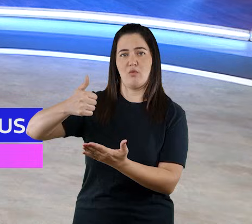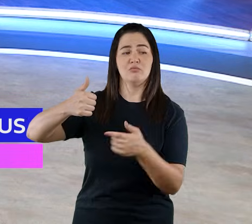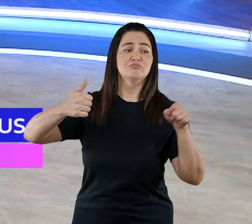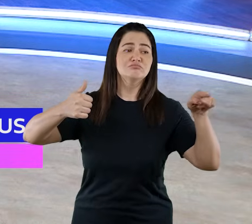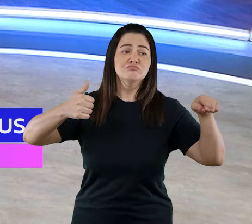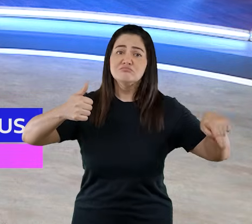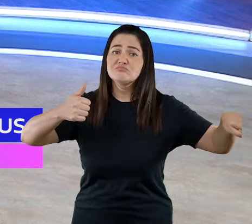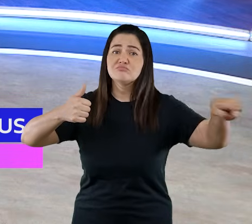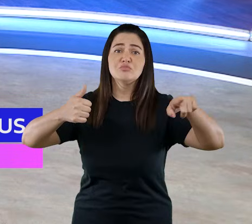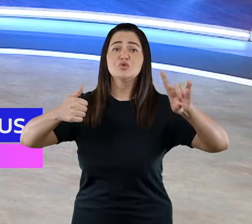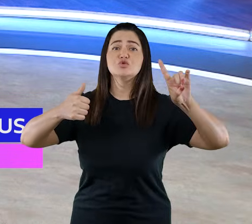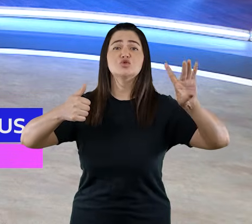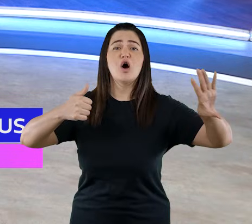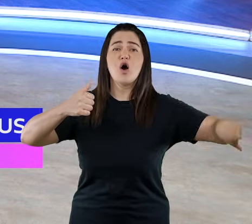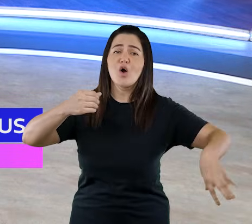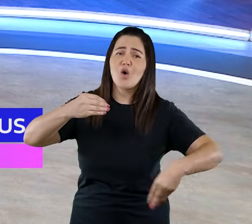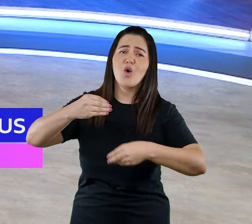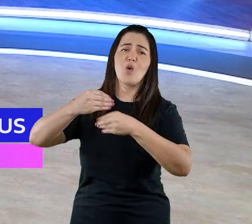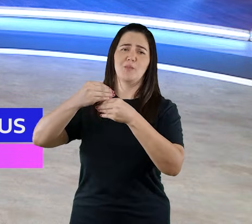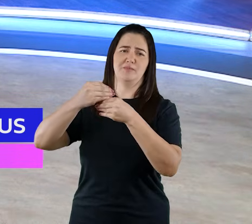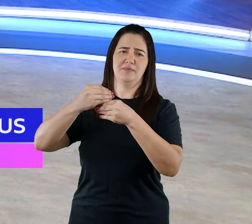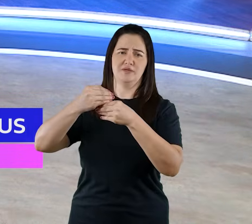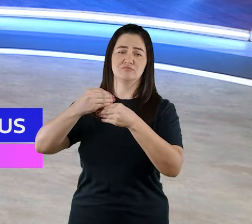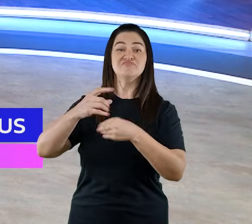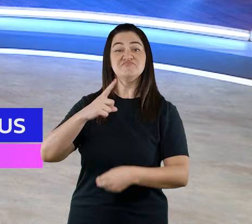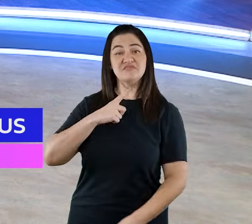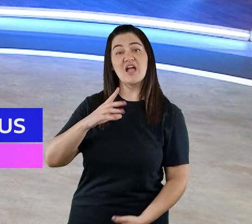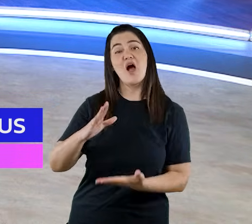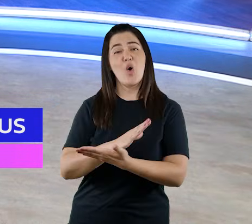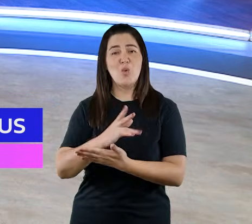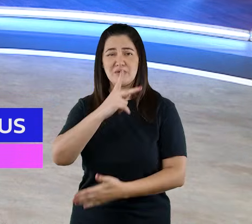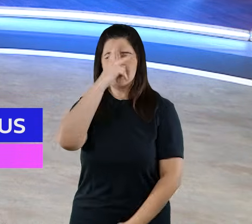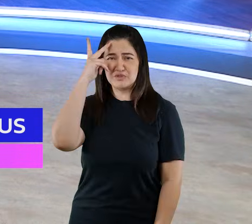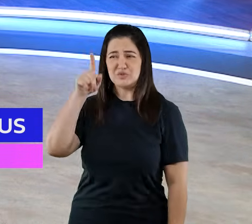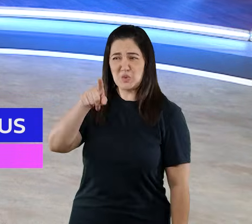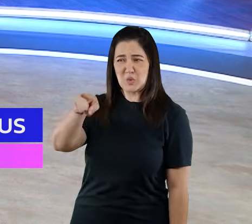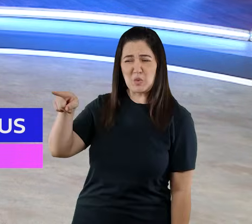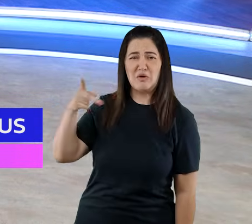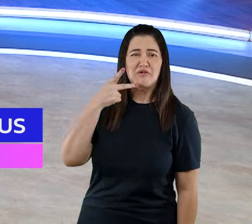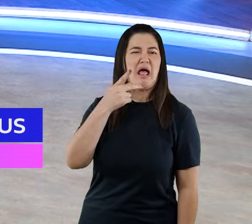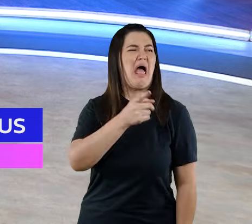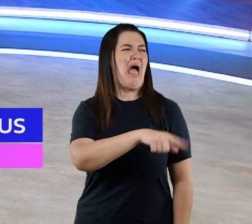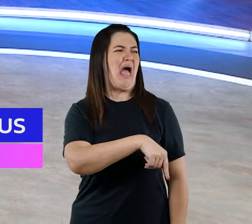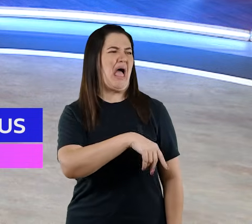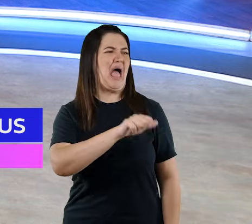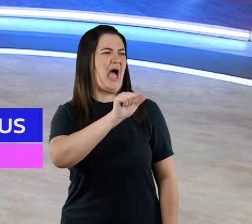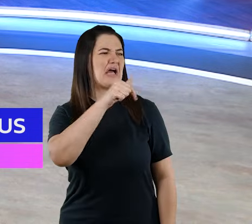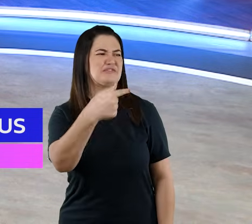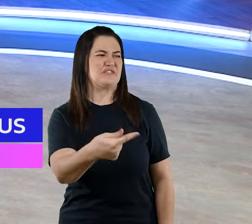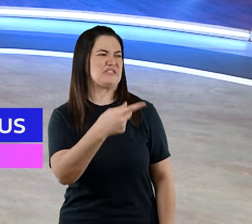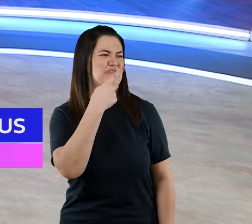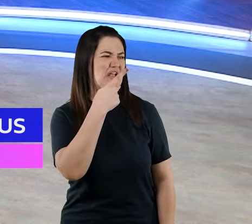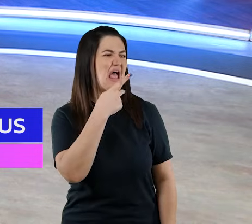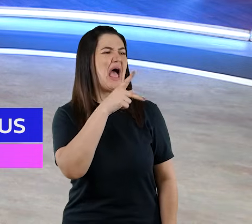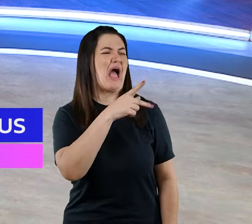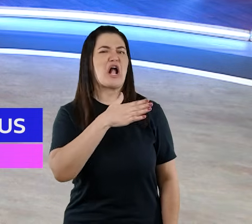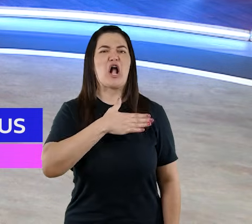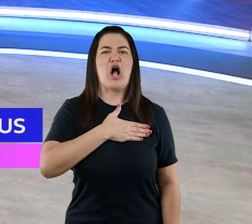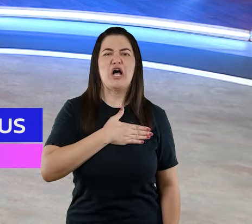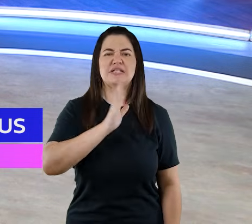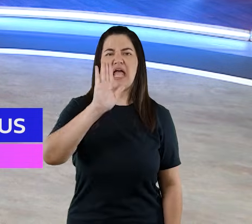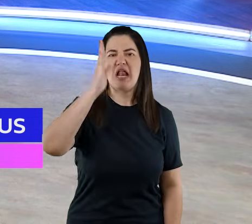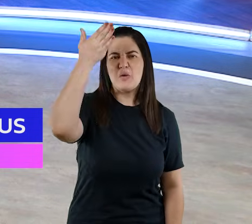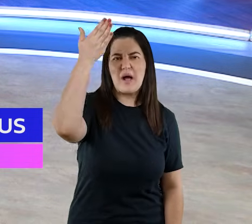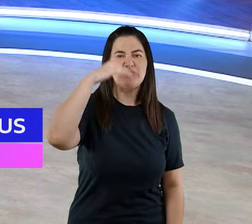Sétimo Dia. Tem gente por aí atribuindo uma posição oficial da igreja que a igreja nunca se